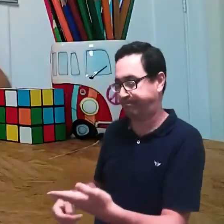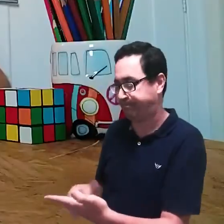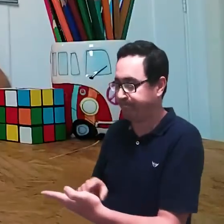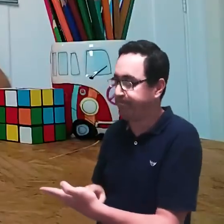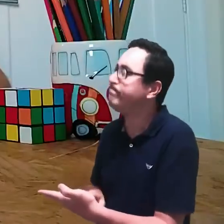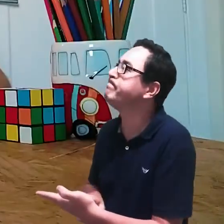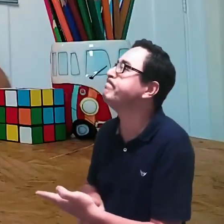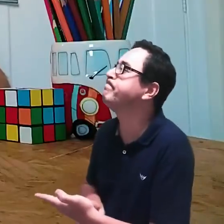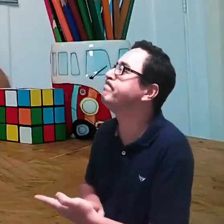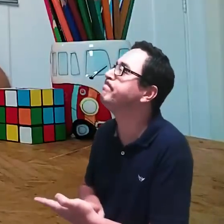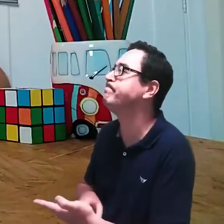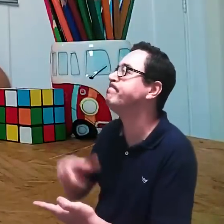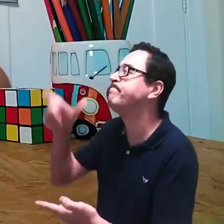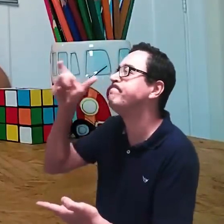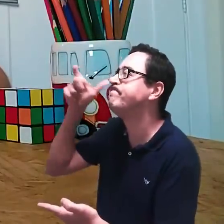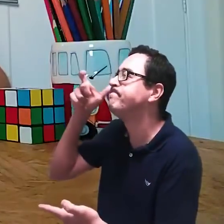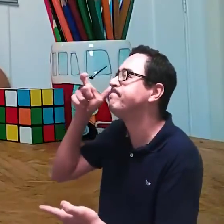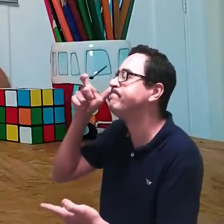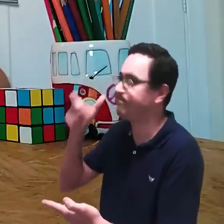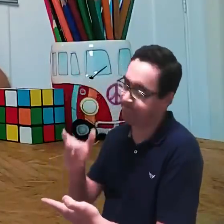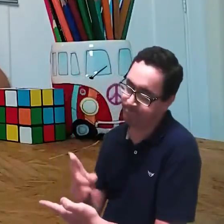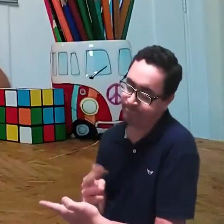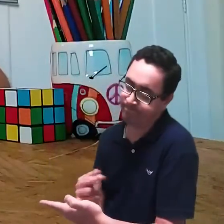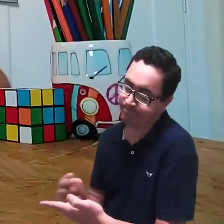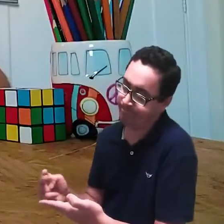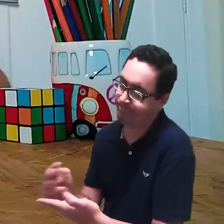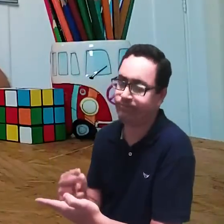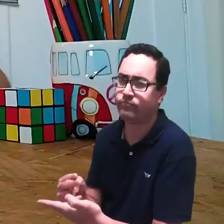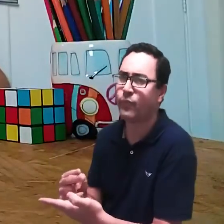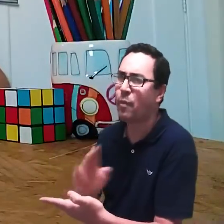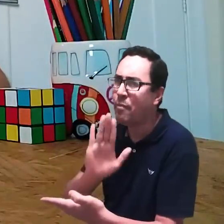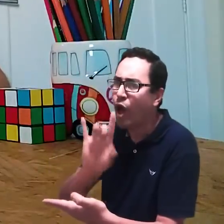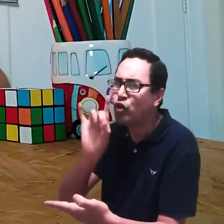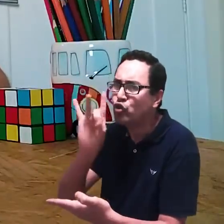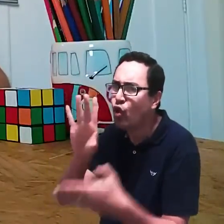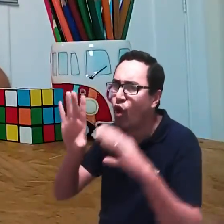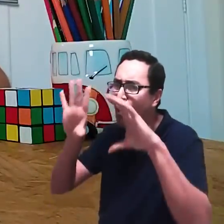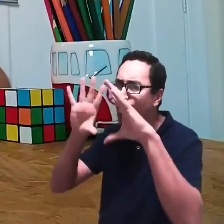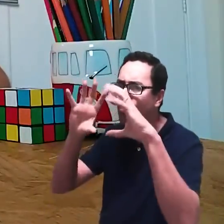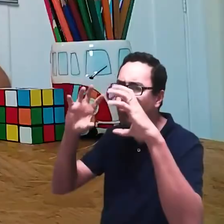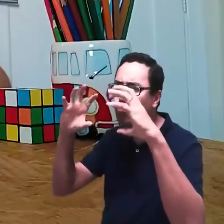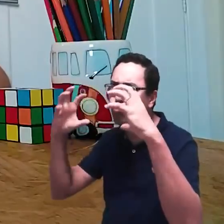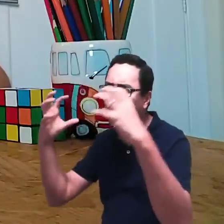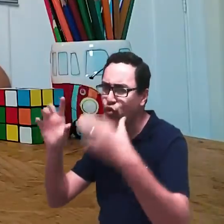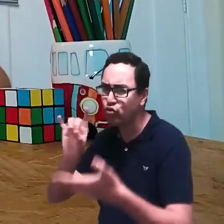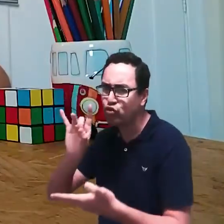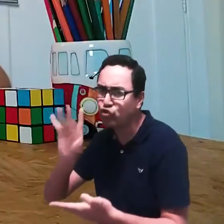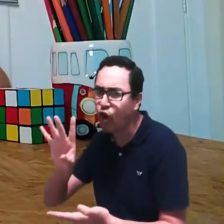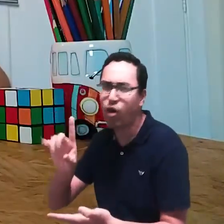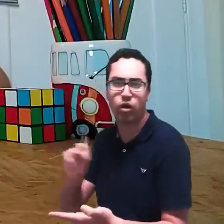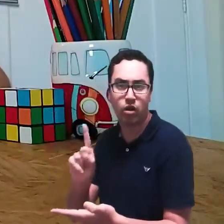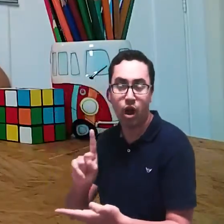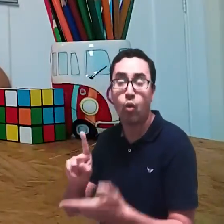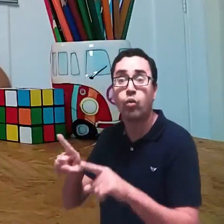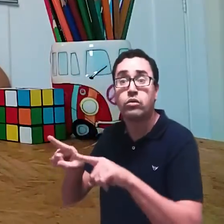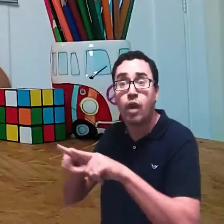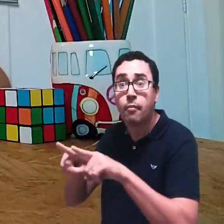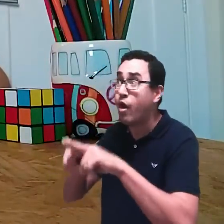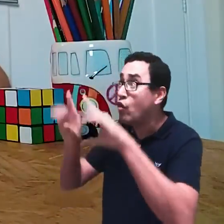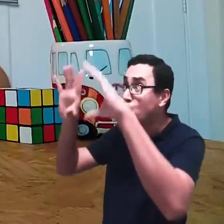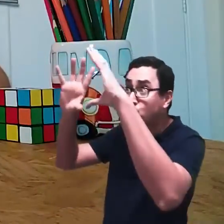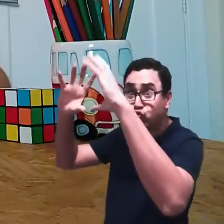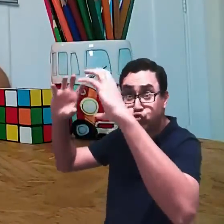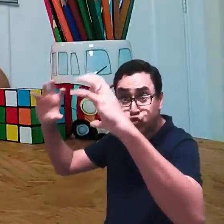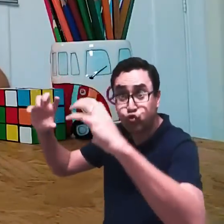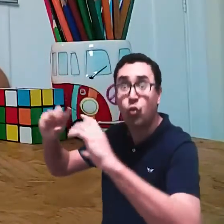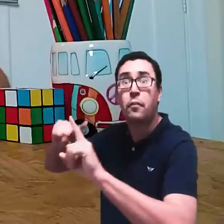vocês estão vendo. Mas não vão desenhar só as nuvens. Também a gente vai desenhar a paisagem,